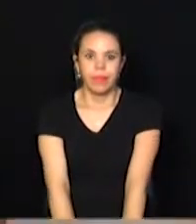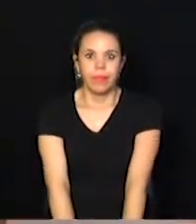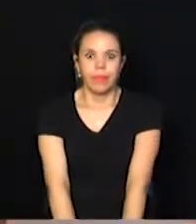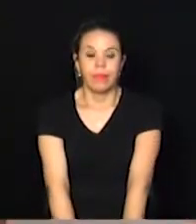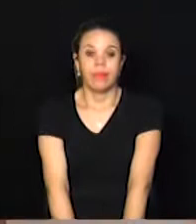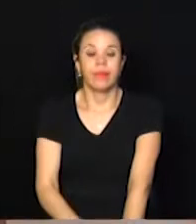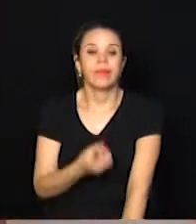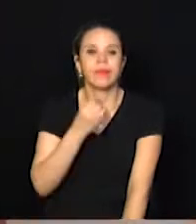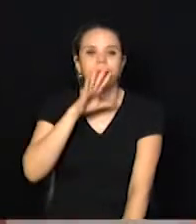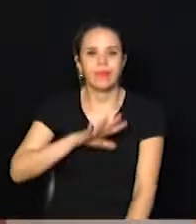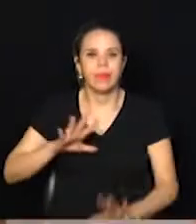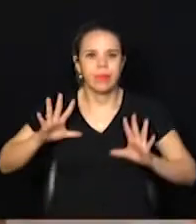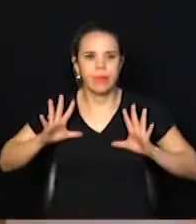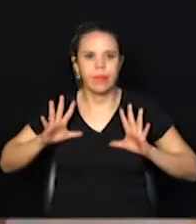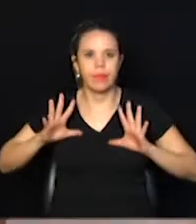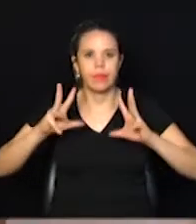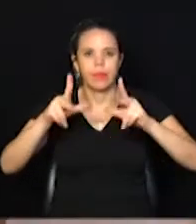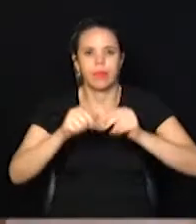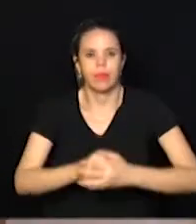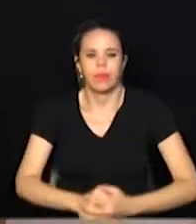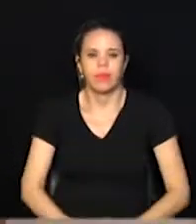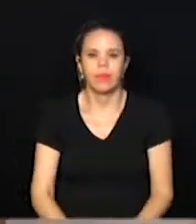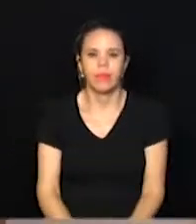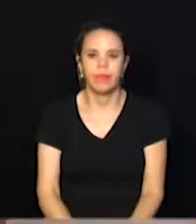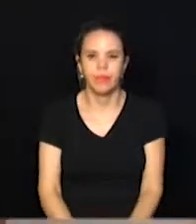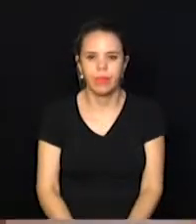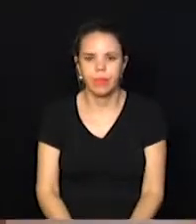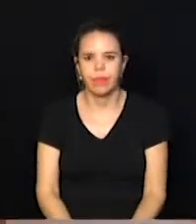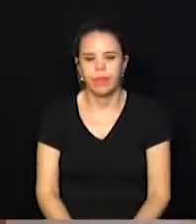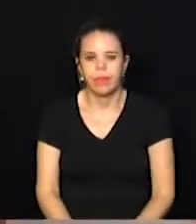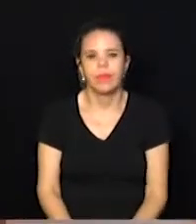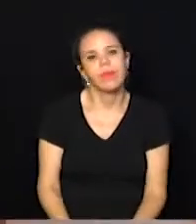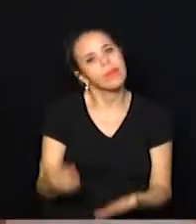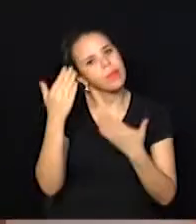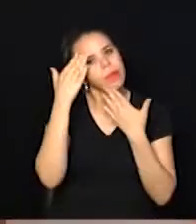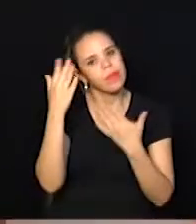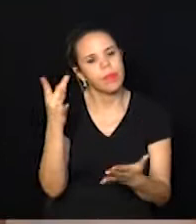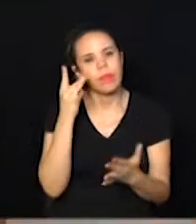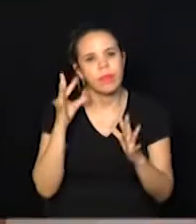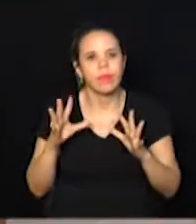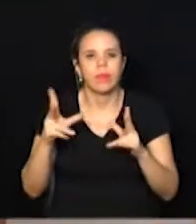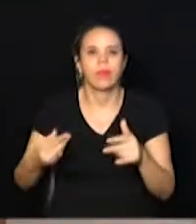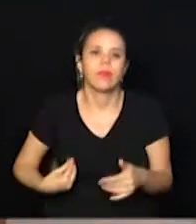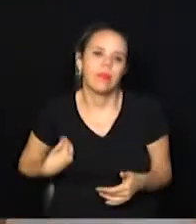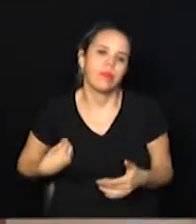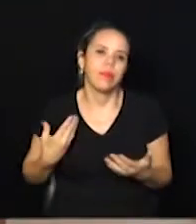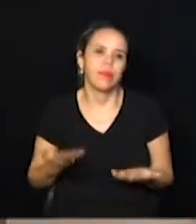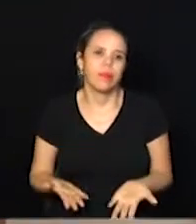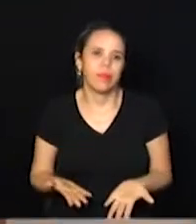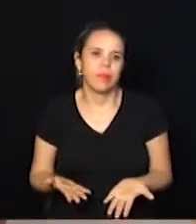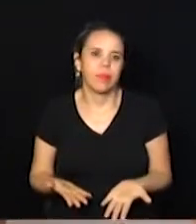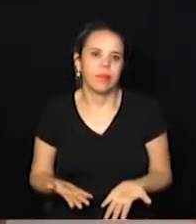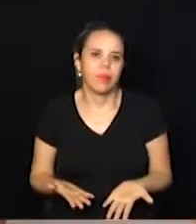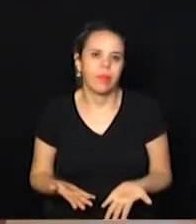Boa tarde a todas, todos e todes. Quero agradecer a presença de todo mundo que está aqui para a gente fazer